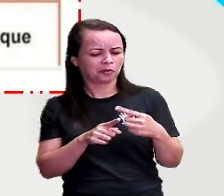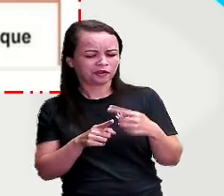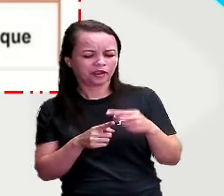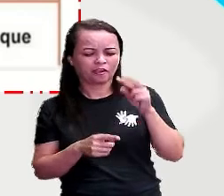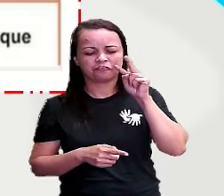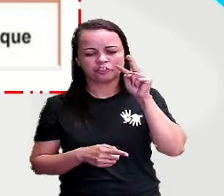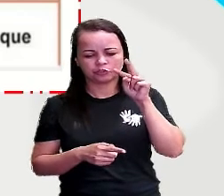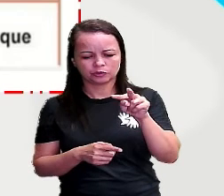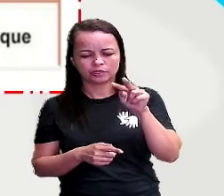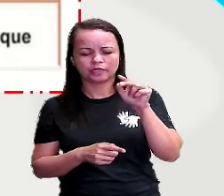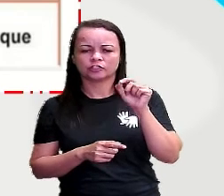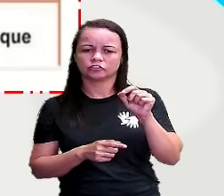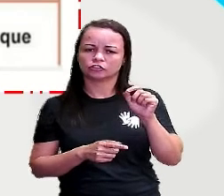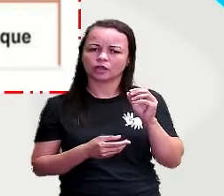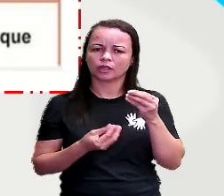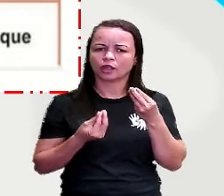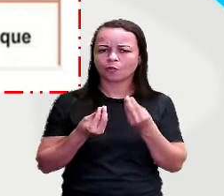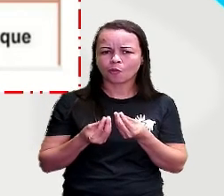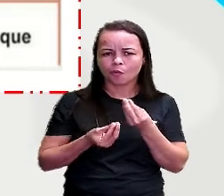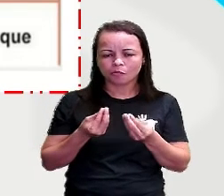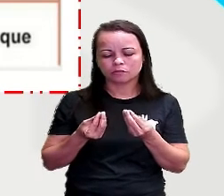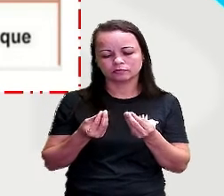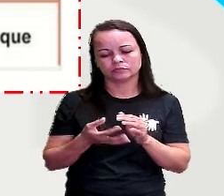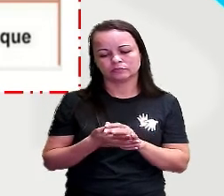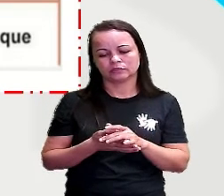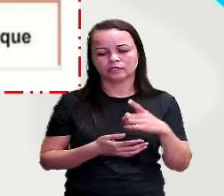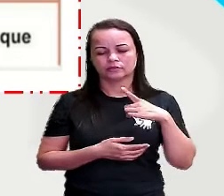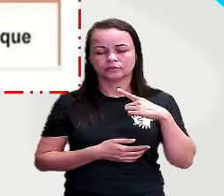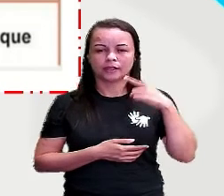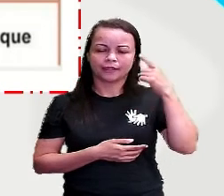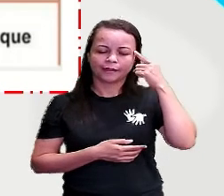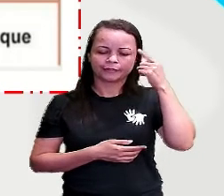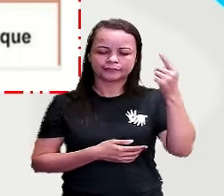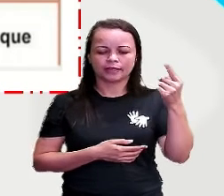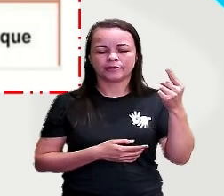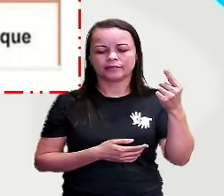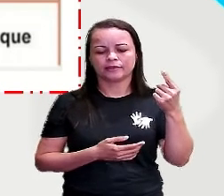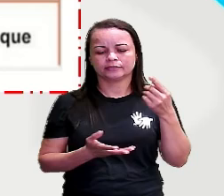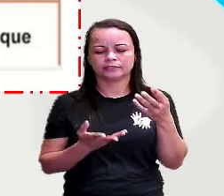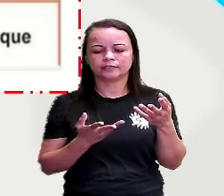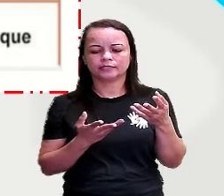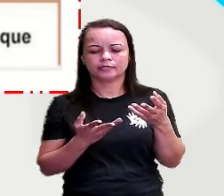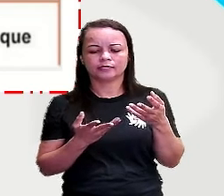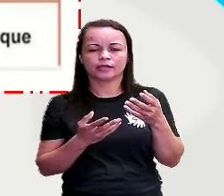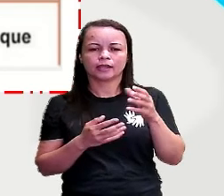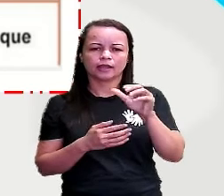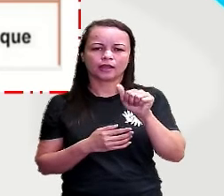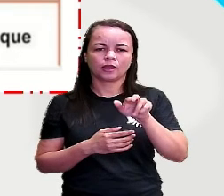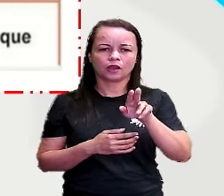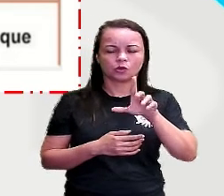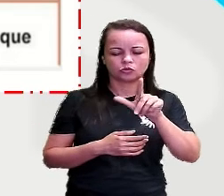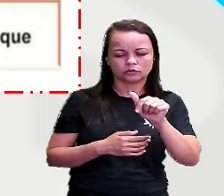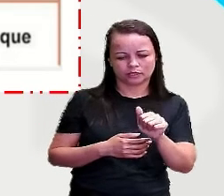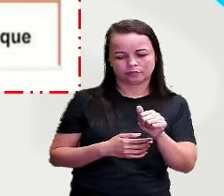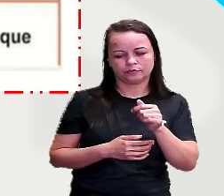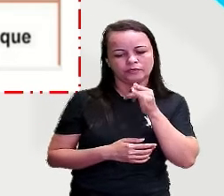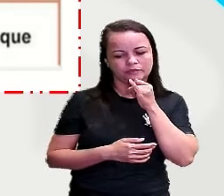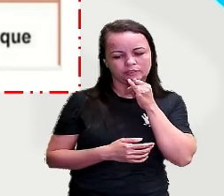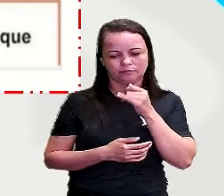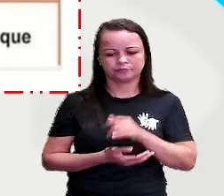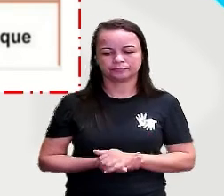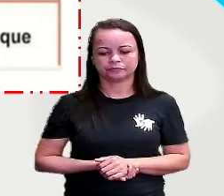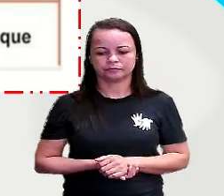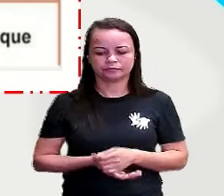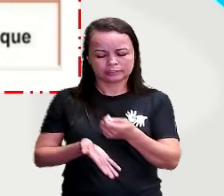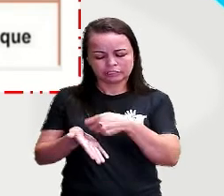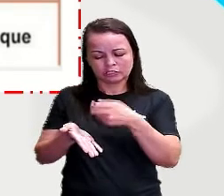já que, como. E ela tem aí uma ideia de causa, é um motivo. Por exemplo, escreviam cartas,